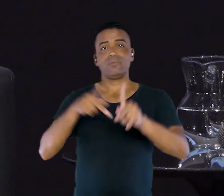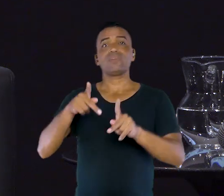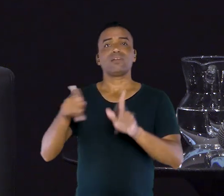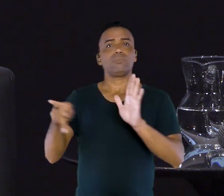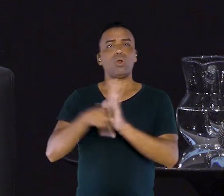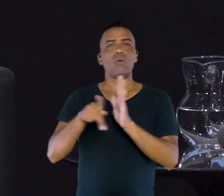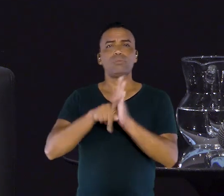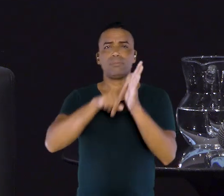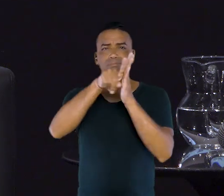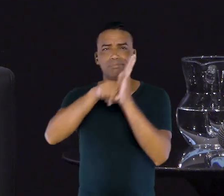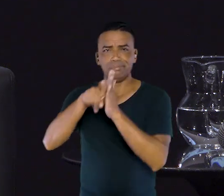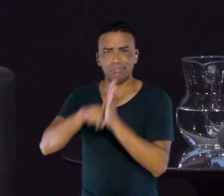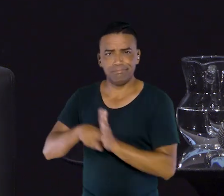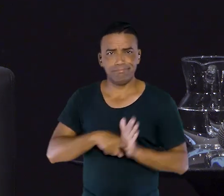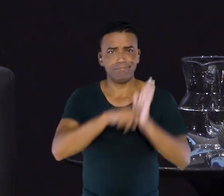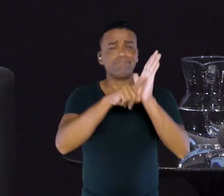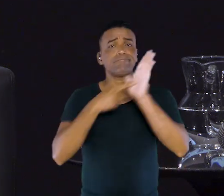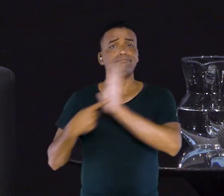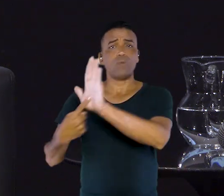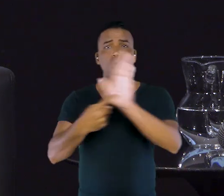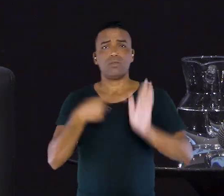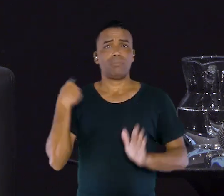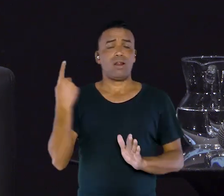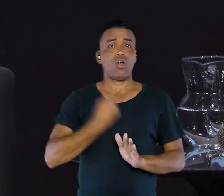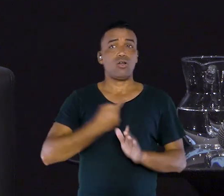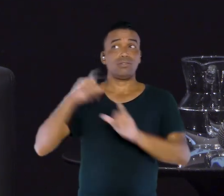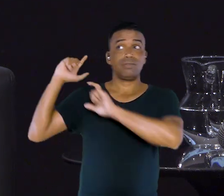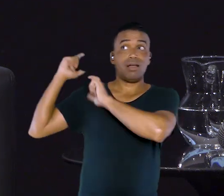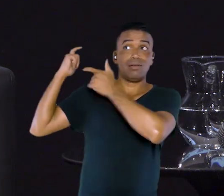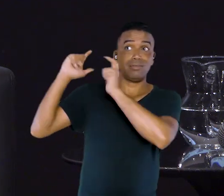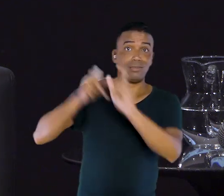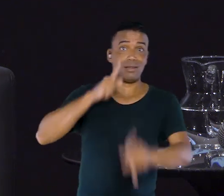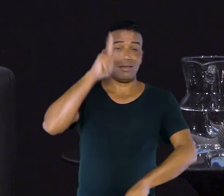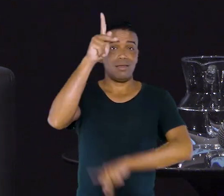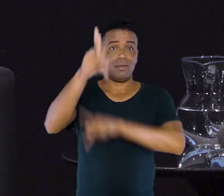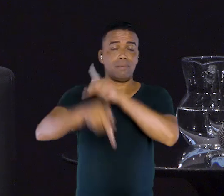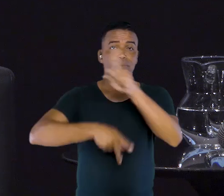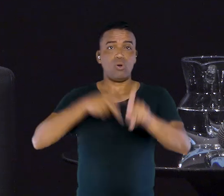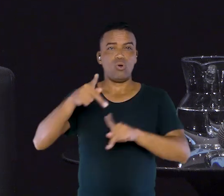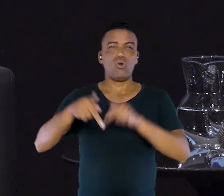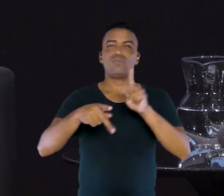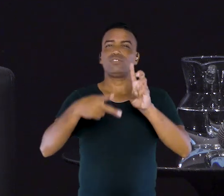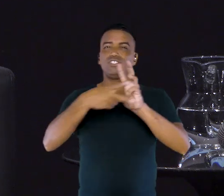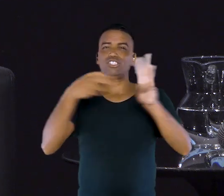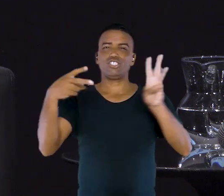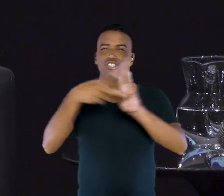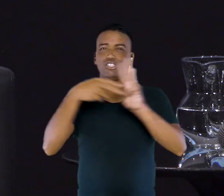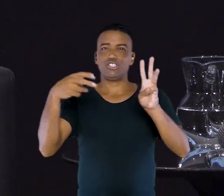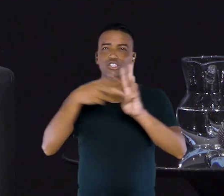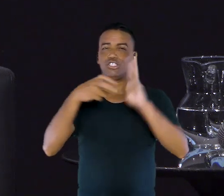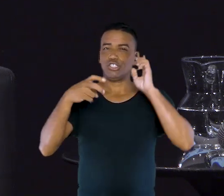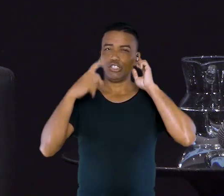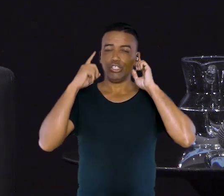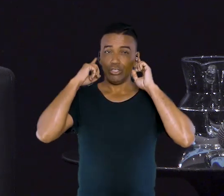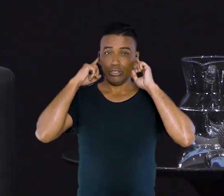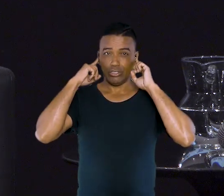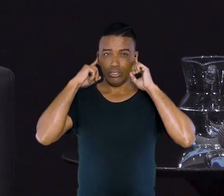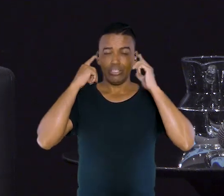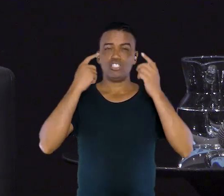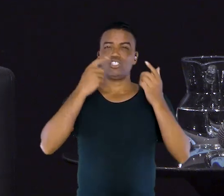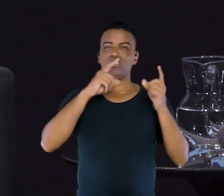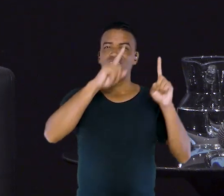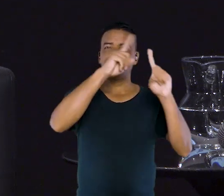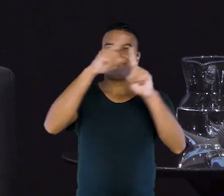dados paleoecológicos que mostram para nós que quando os ancestrais dos povos Xoclengue, Laclanô